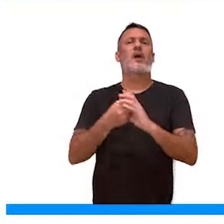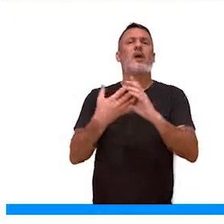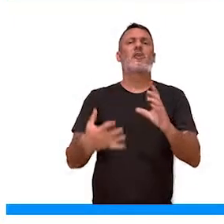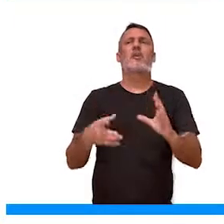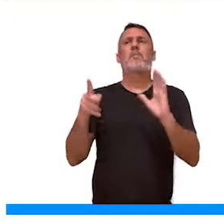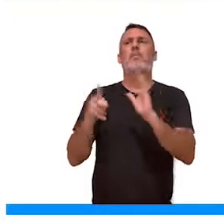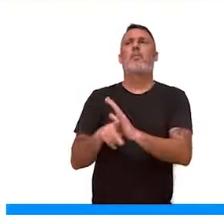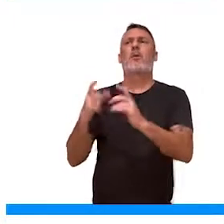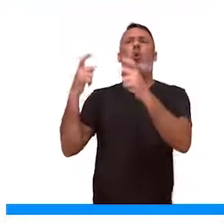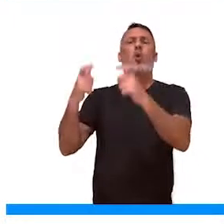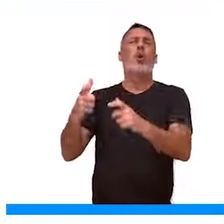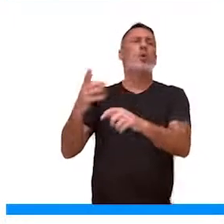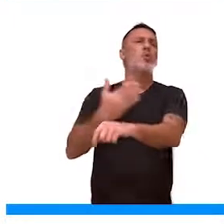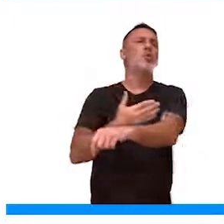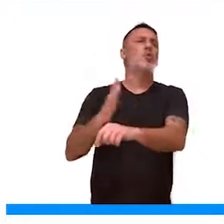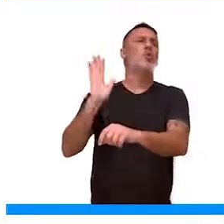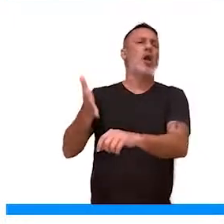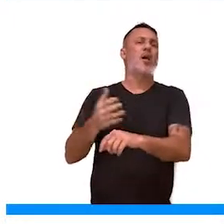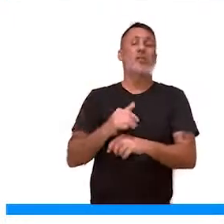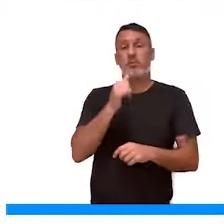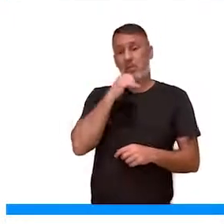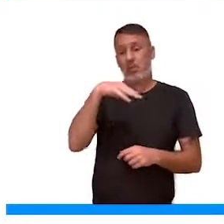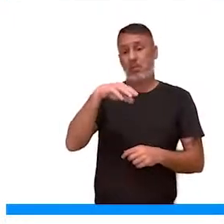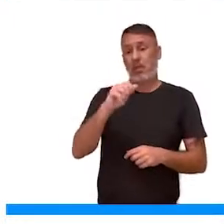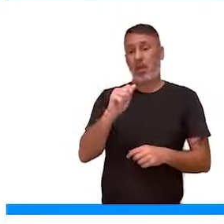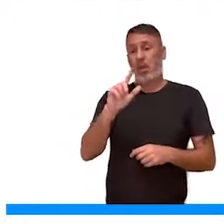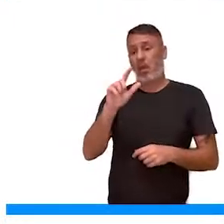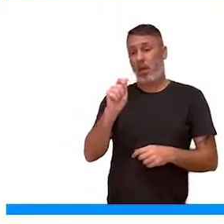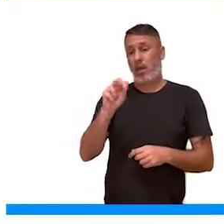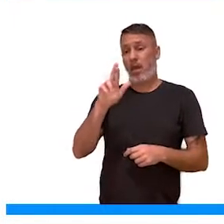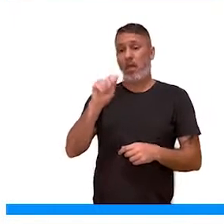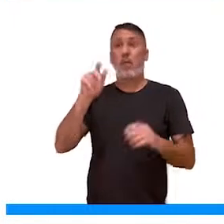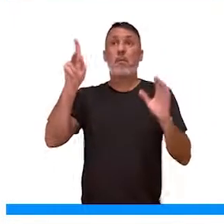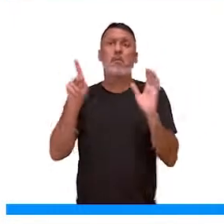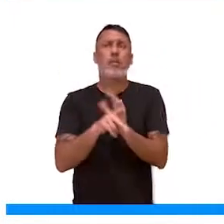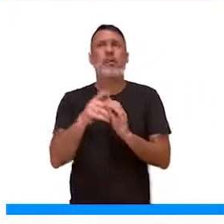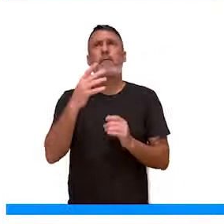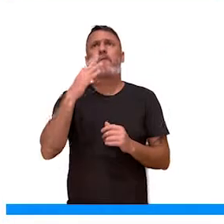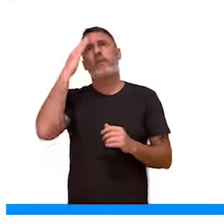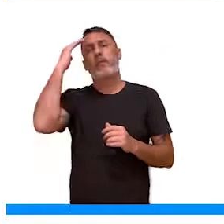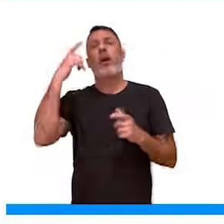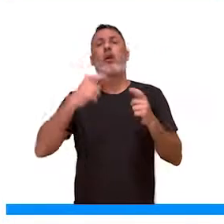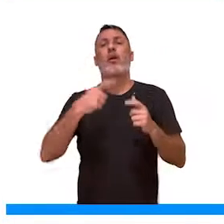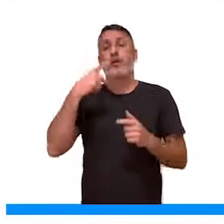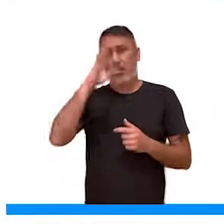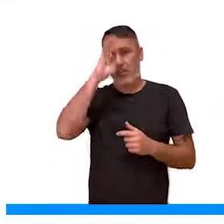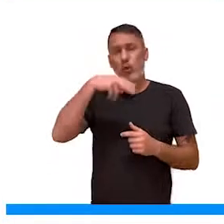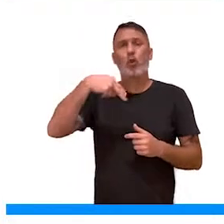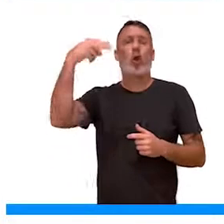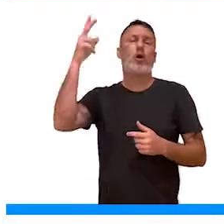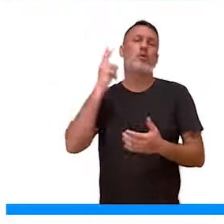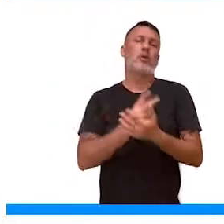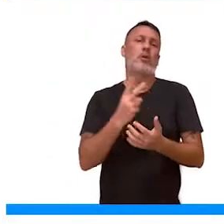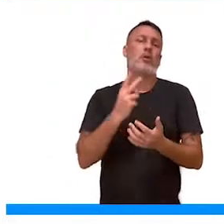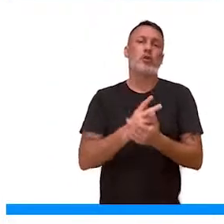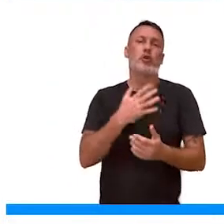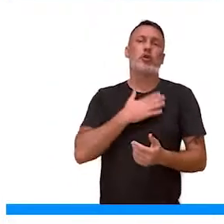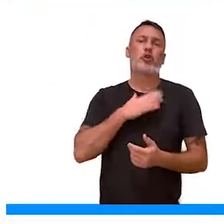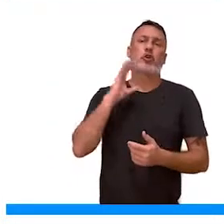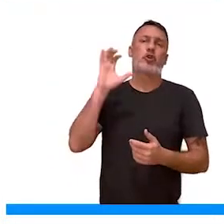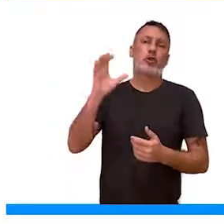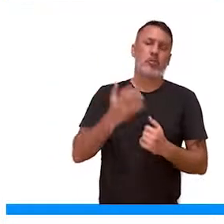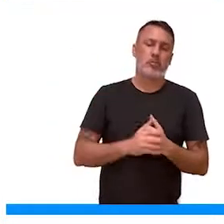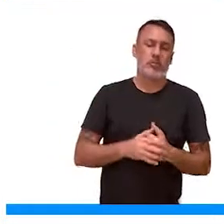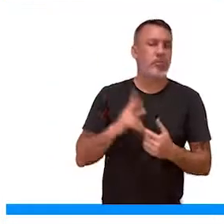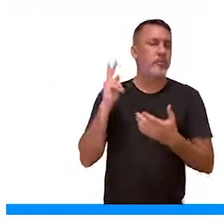Isso é caracterizado em uma região, né? A malária, por exemplo, aqui na região norte do Brasil é bem